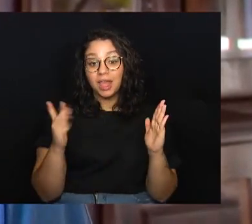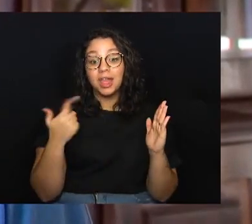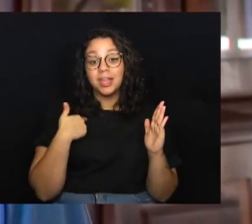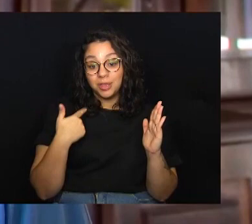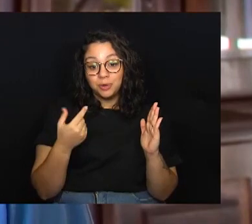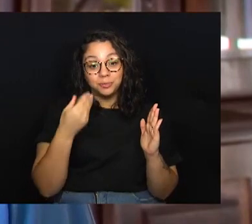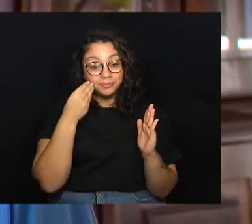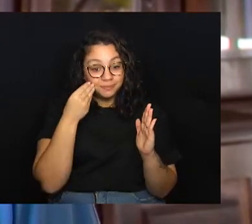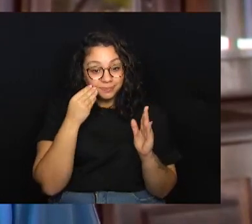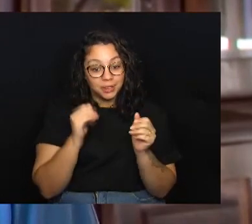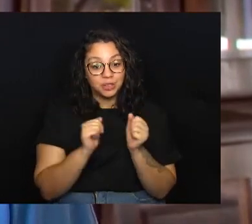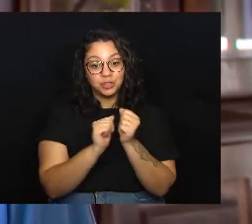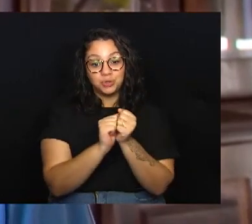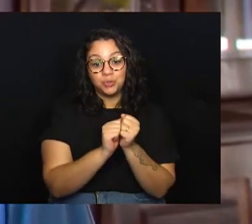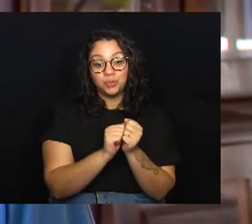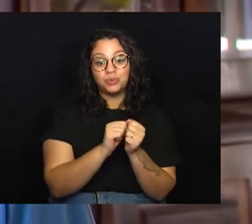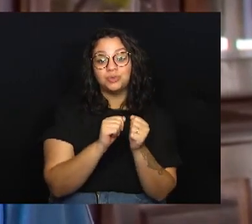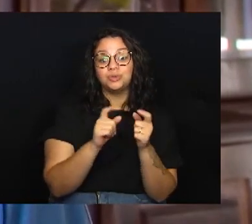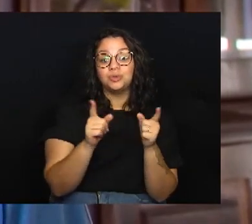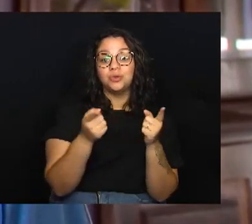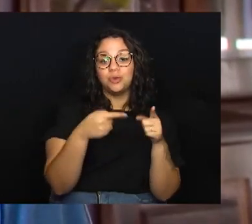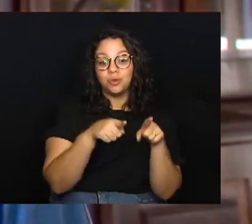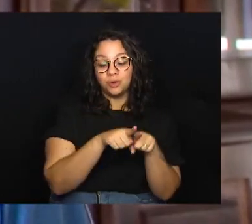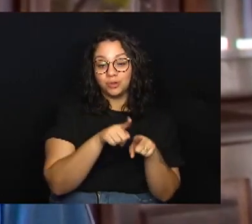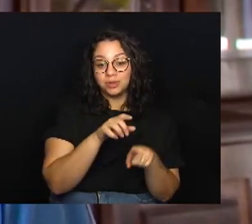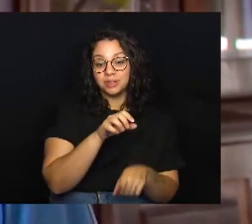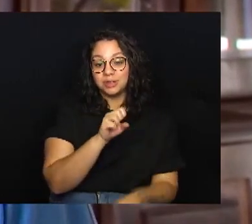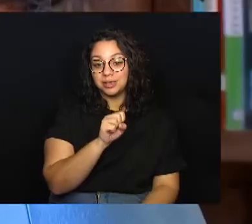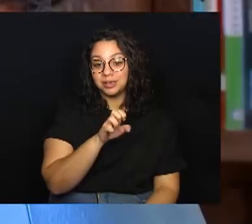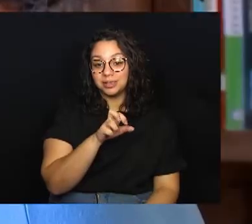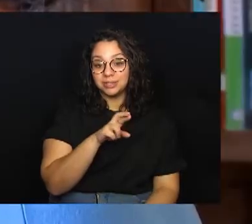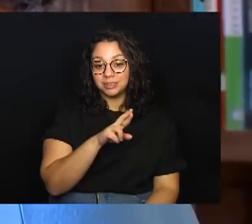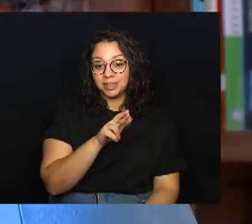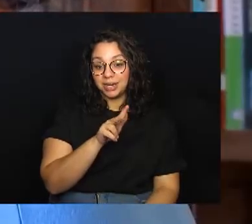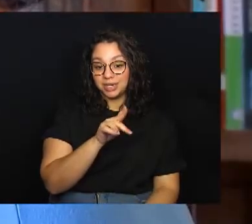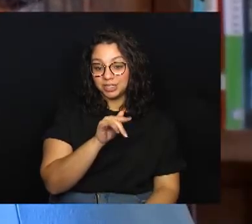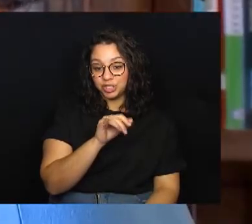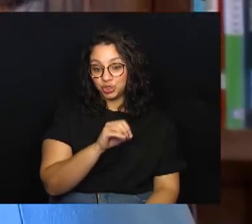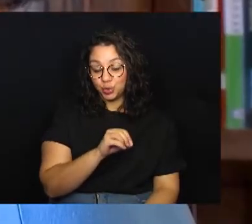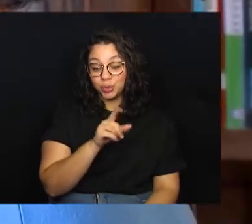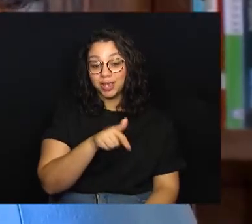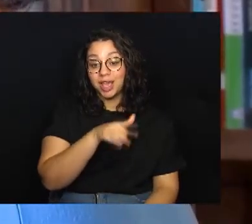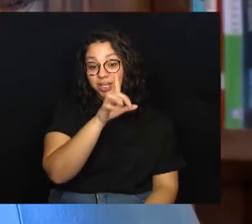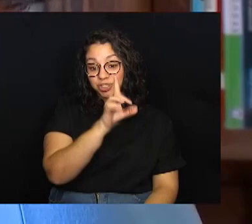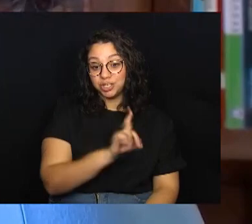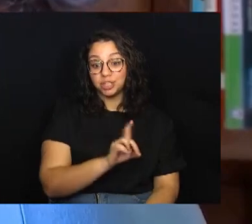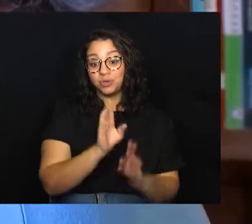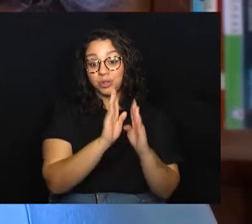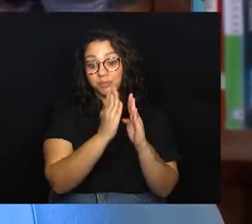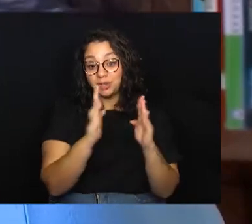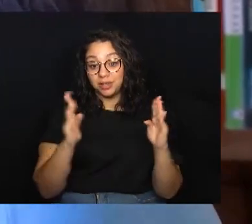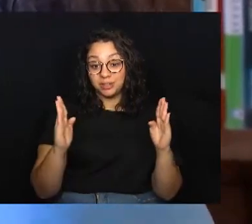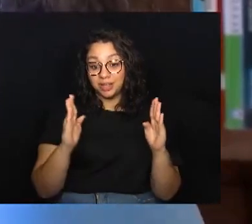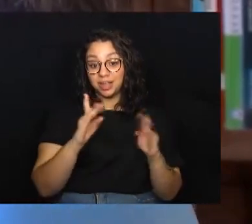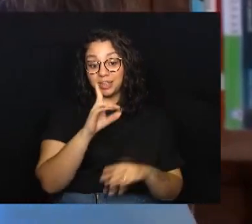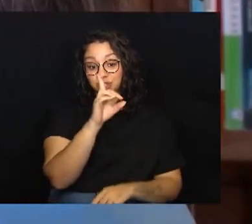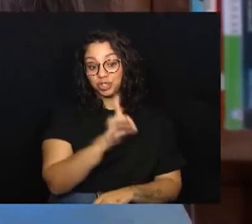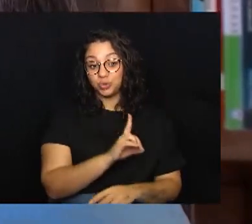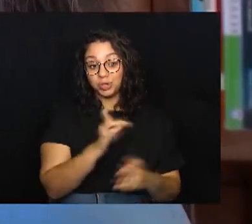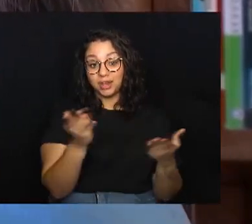isso juntamente com o Sérgio Castanho, pena que ele não está aqui. Ele é o diretor de biblioteca na diretoria